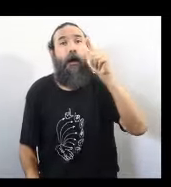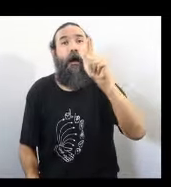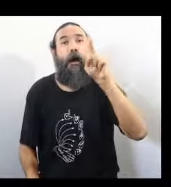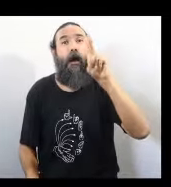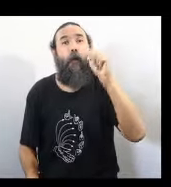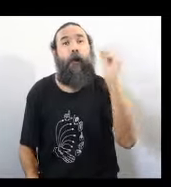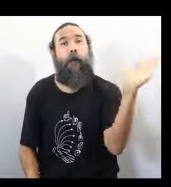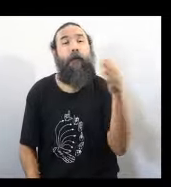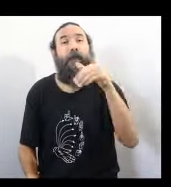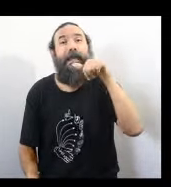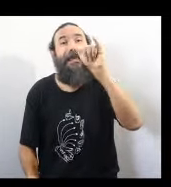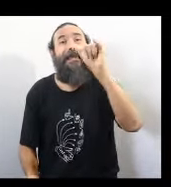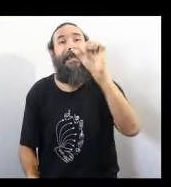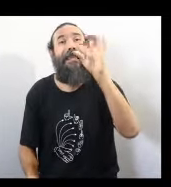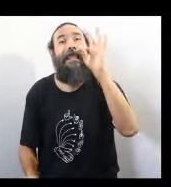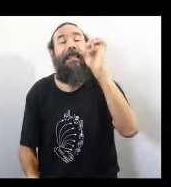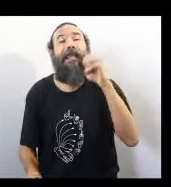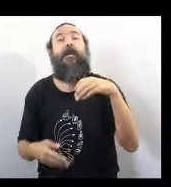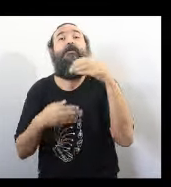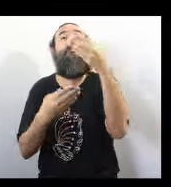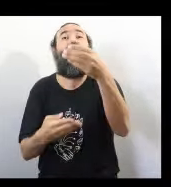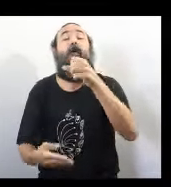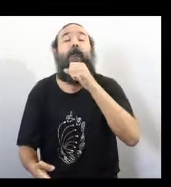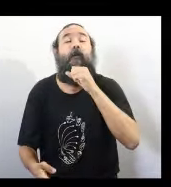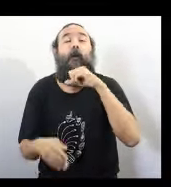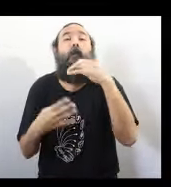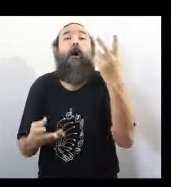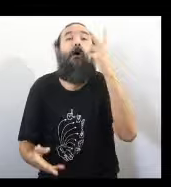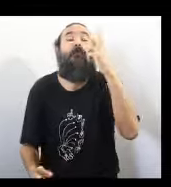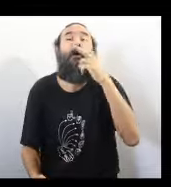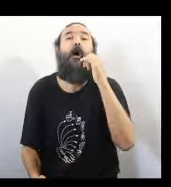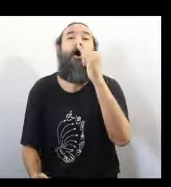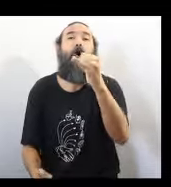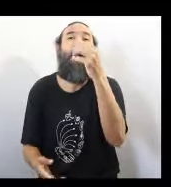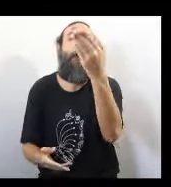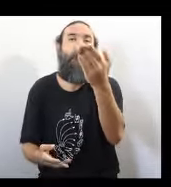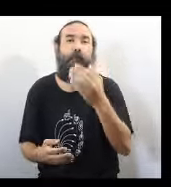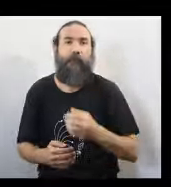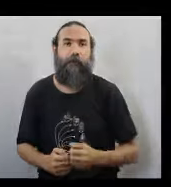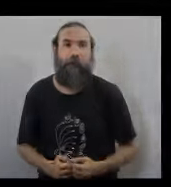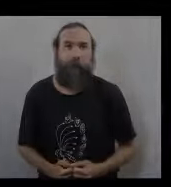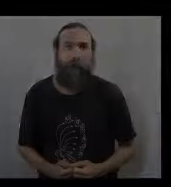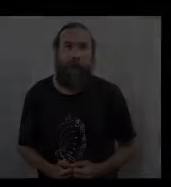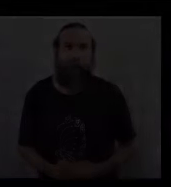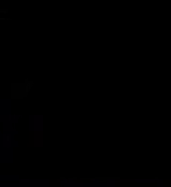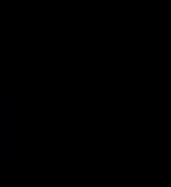a sua avó? Quais histórias ela te conta?